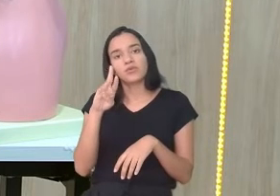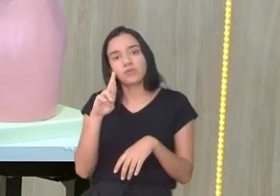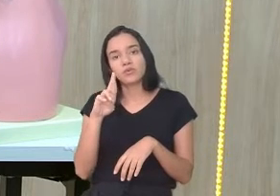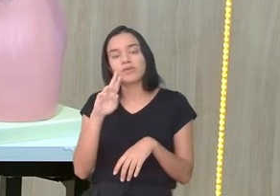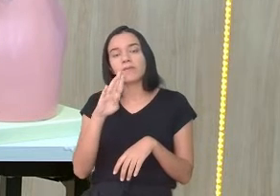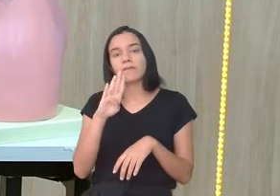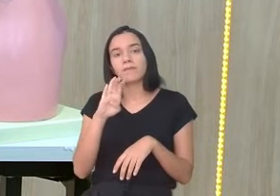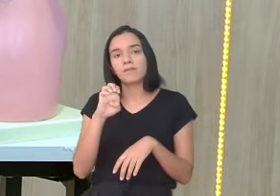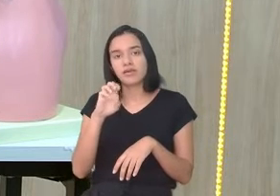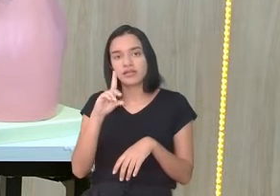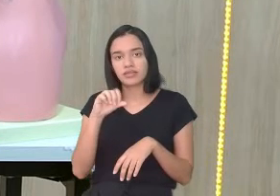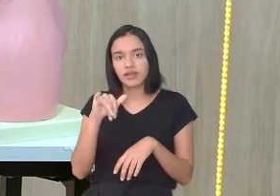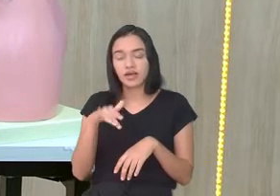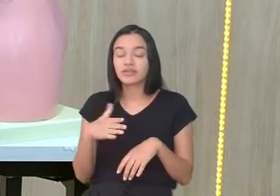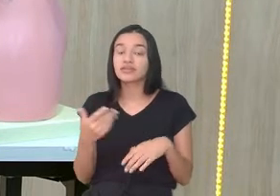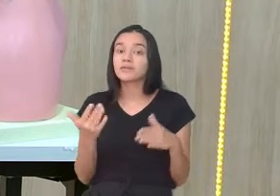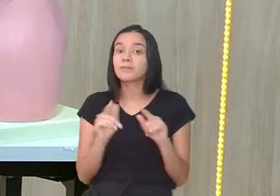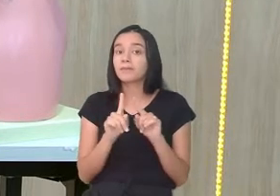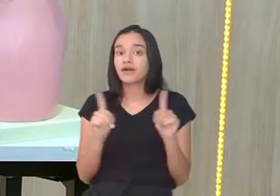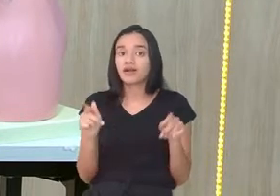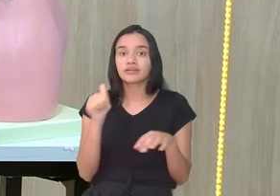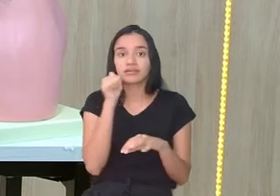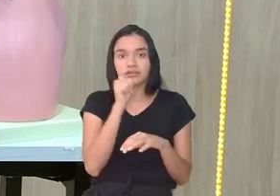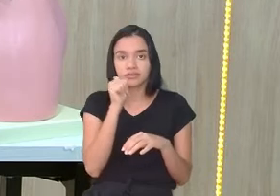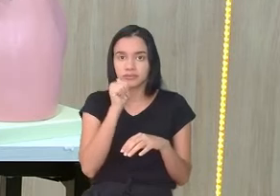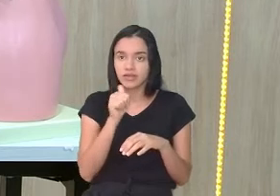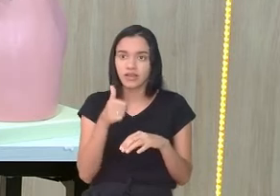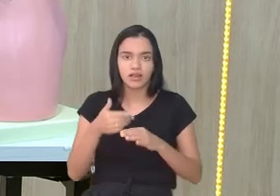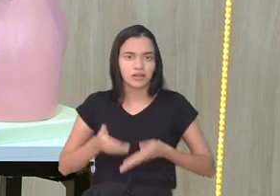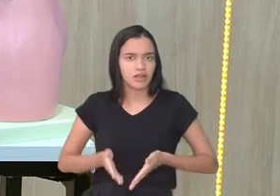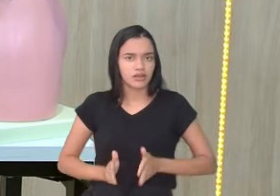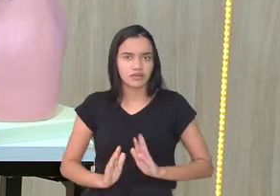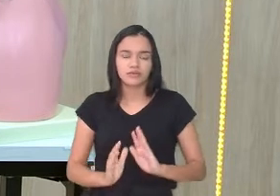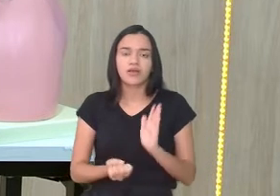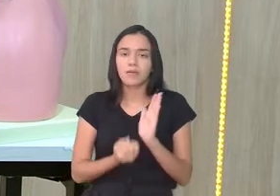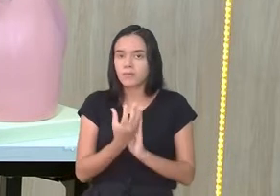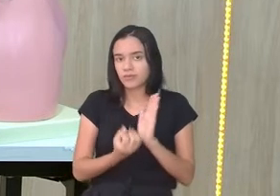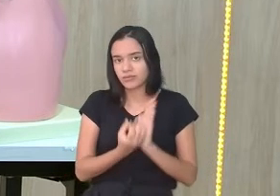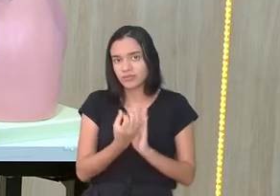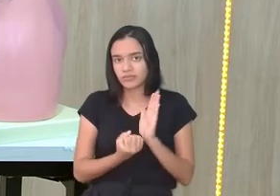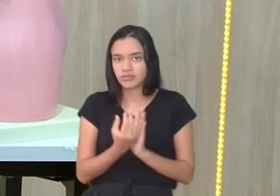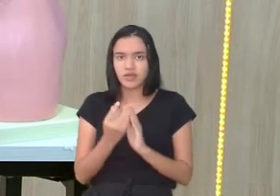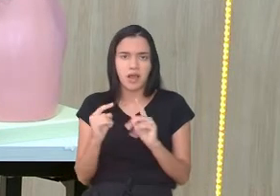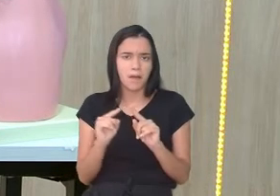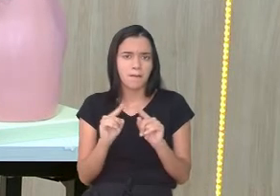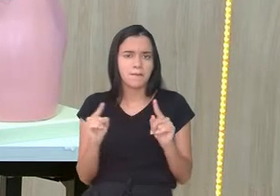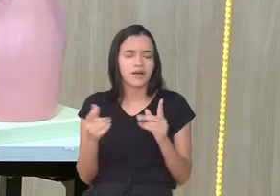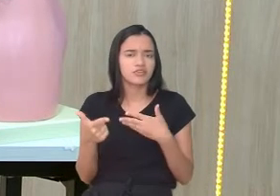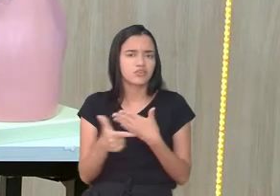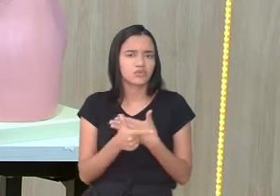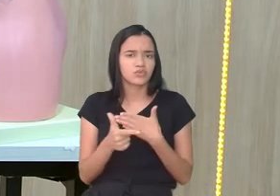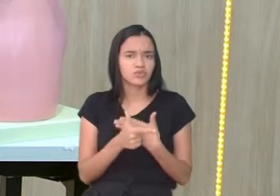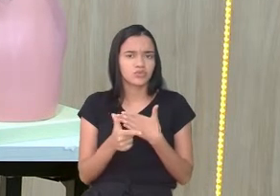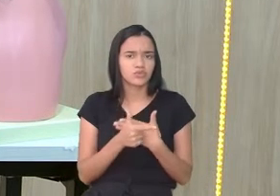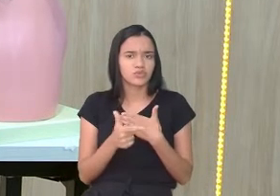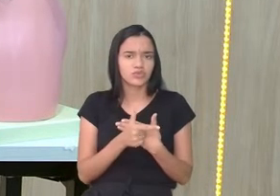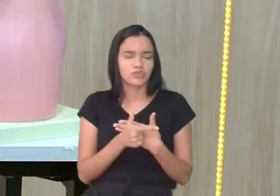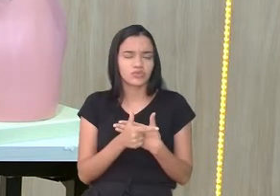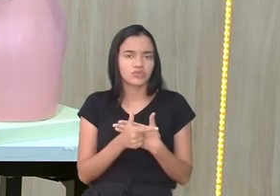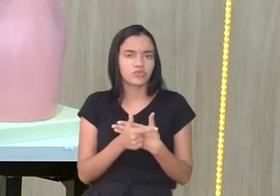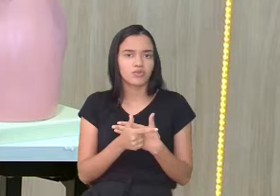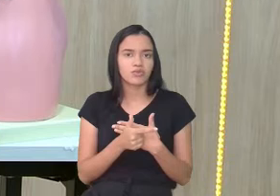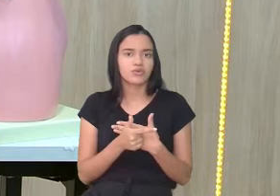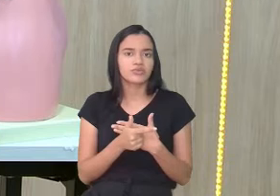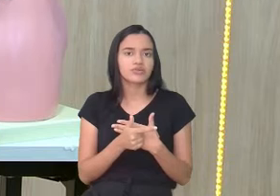não. Desde o nascimento que elas vão estar ali produzindo. Mas qual a função desses hormônios